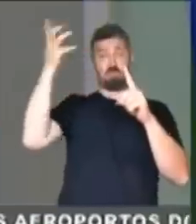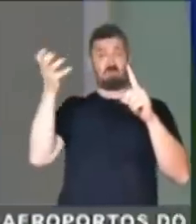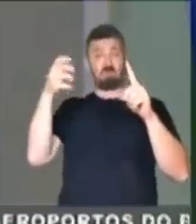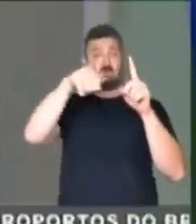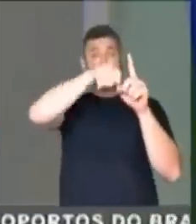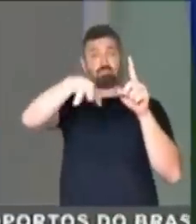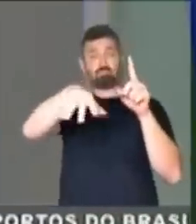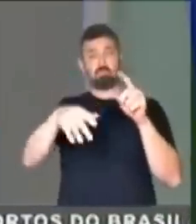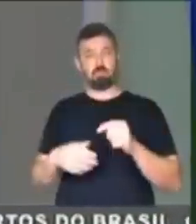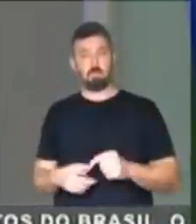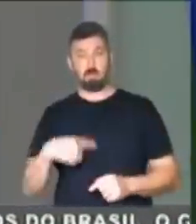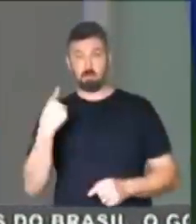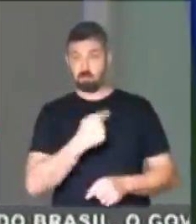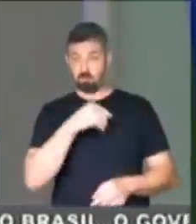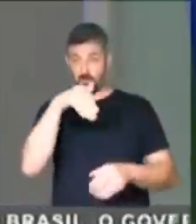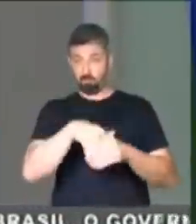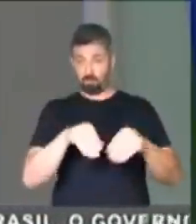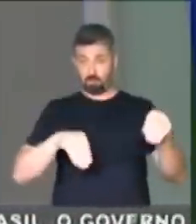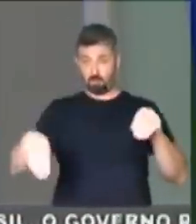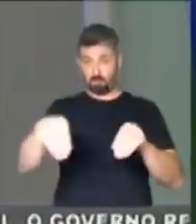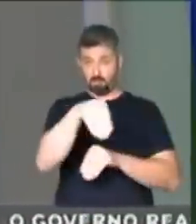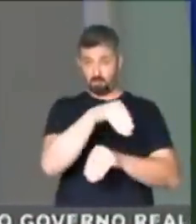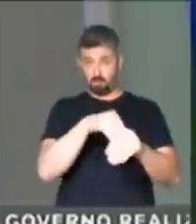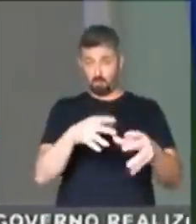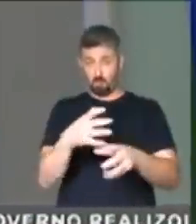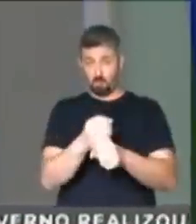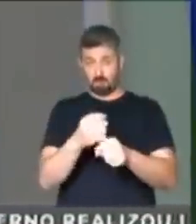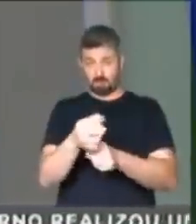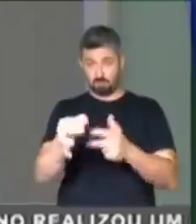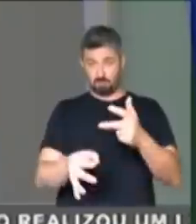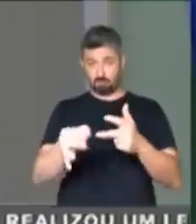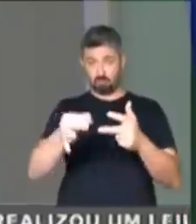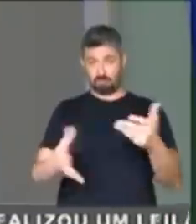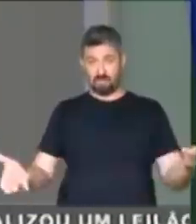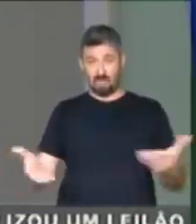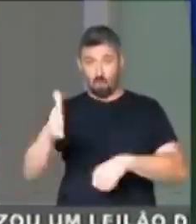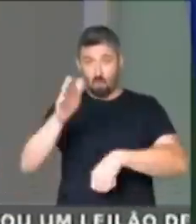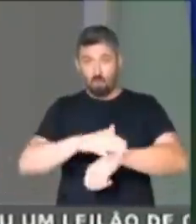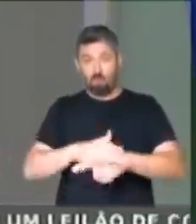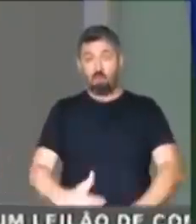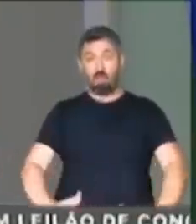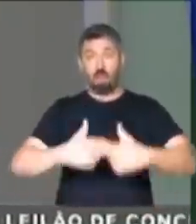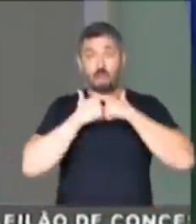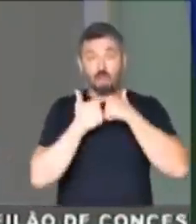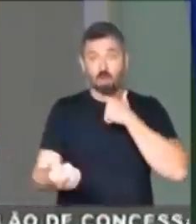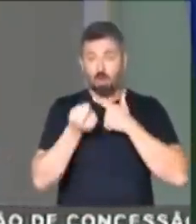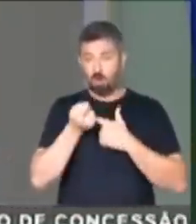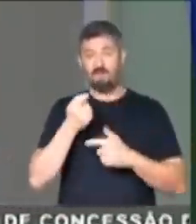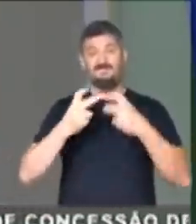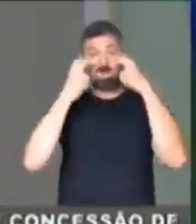Nós estamos votando remanejamento de orçamento para a justiça em momento de ajuste fiscal. Isso é uma vergonha!